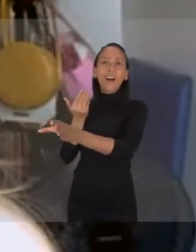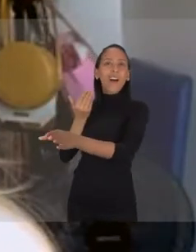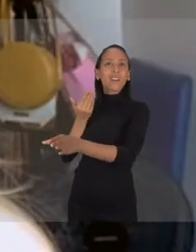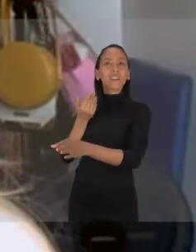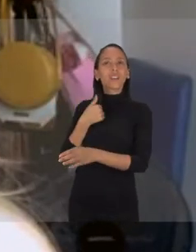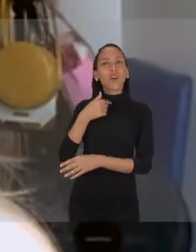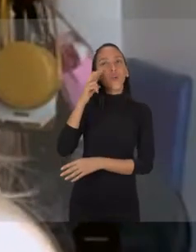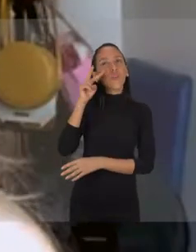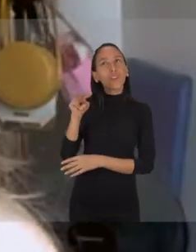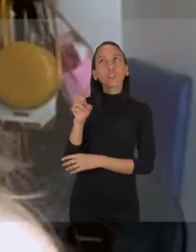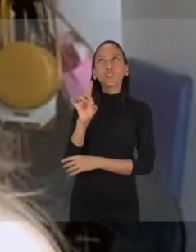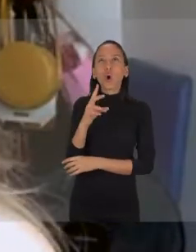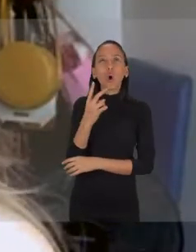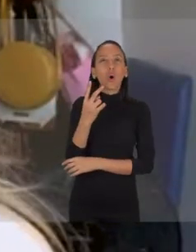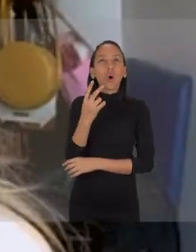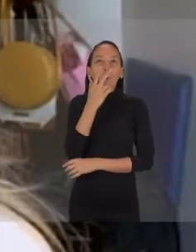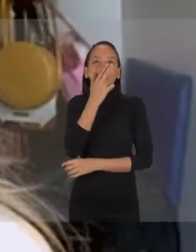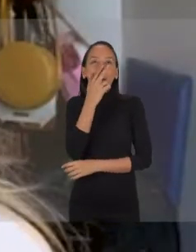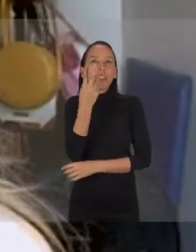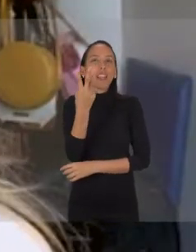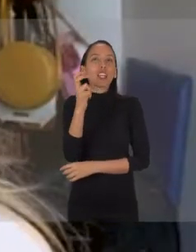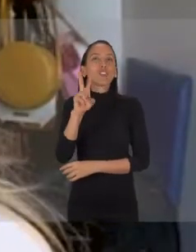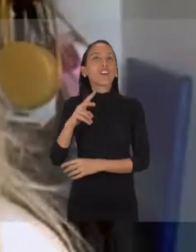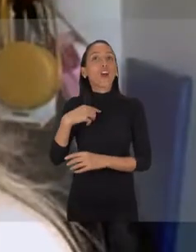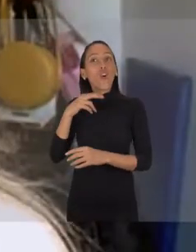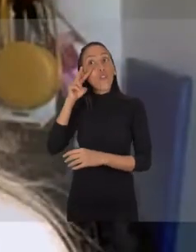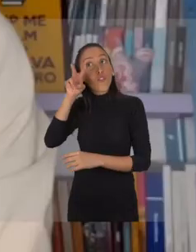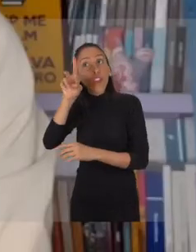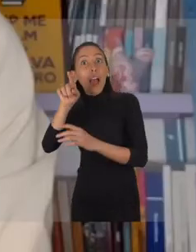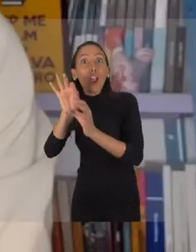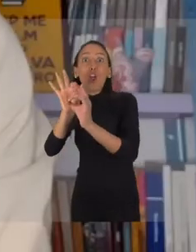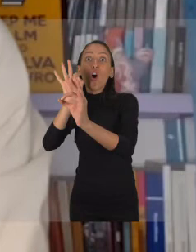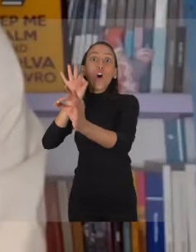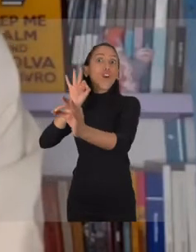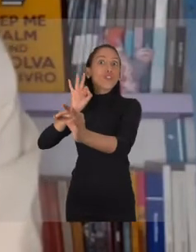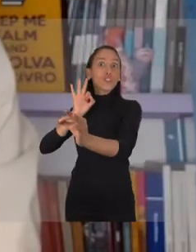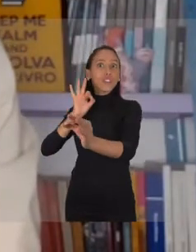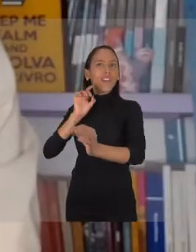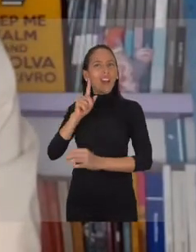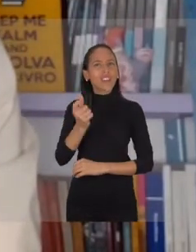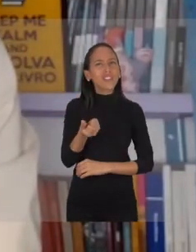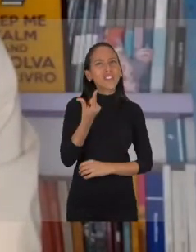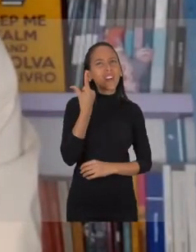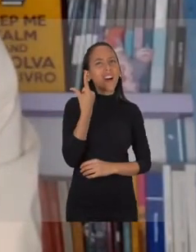eles esse ano, devo ter visto umas 3 vezes de longe. É estranho